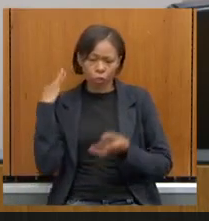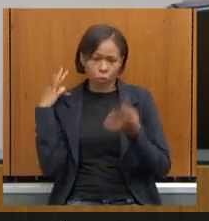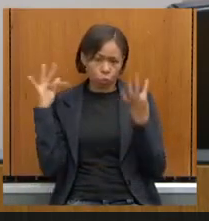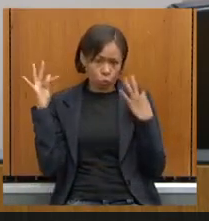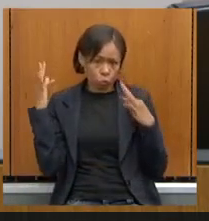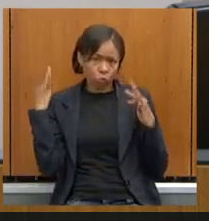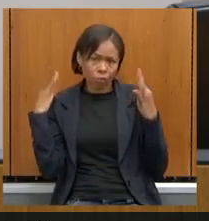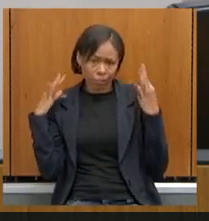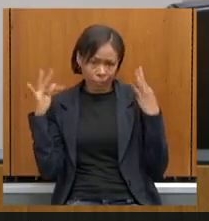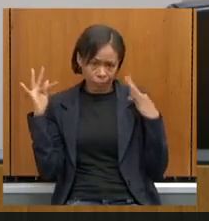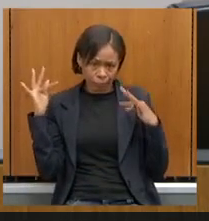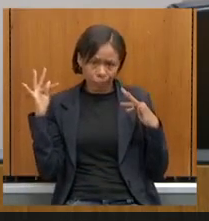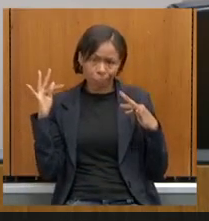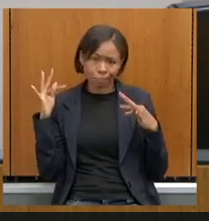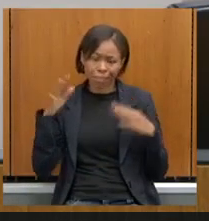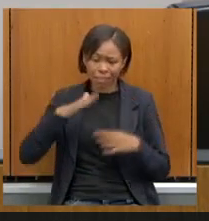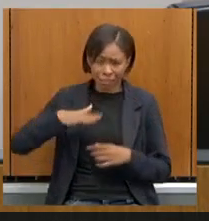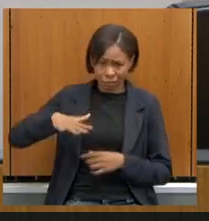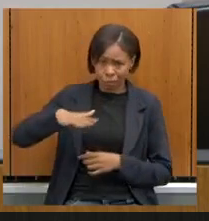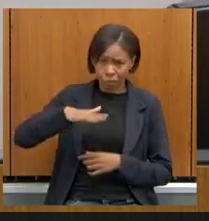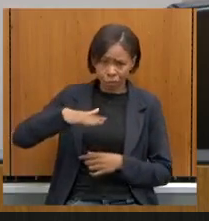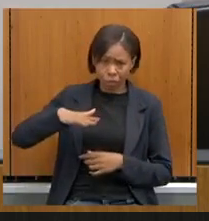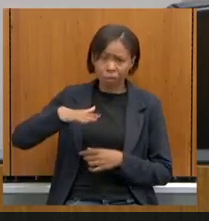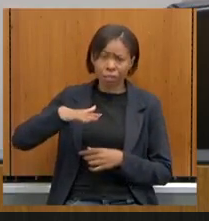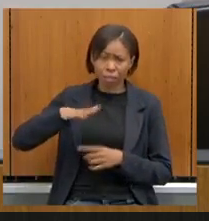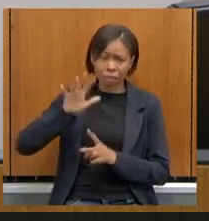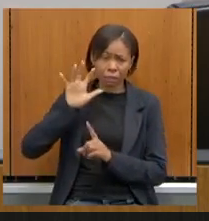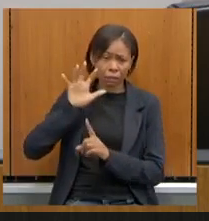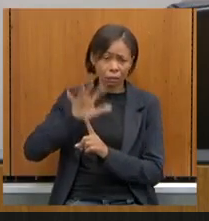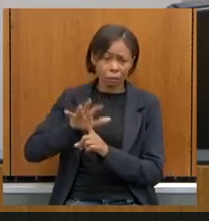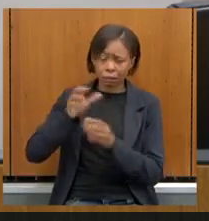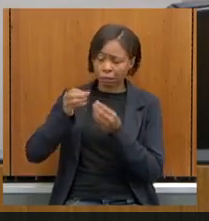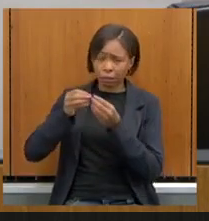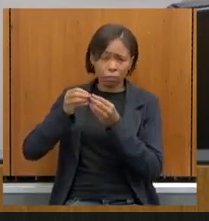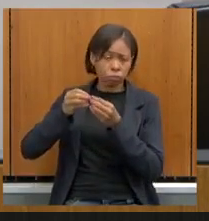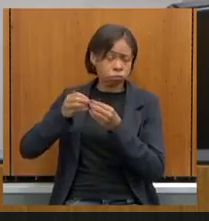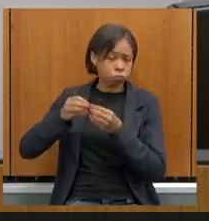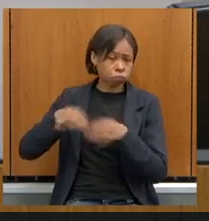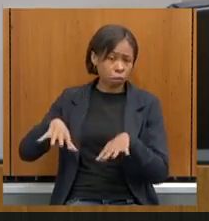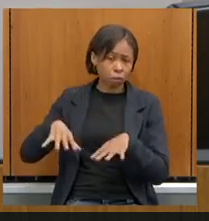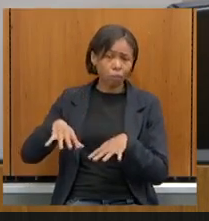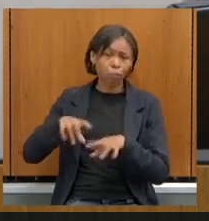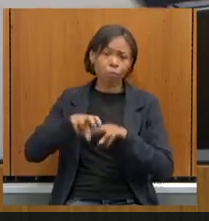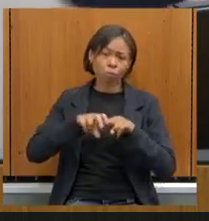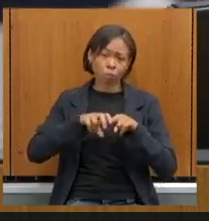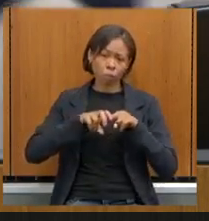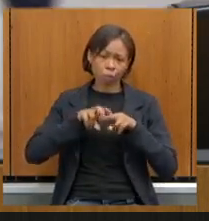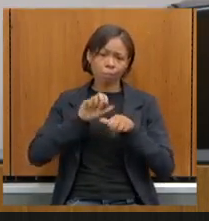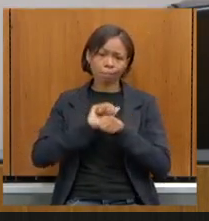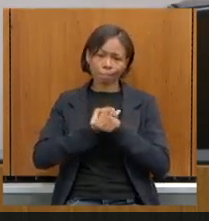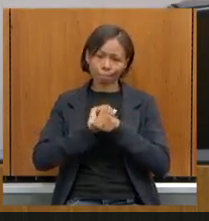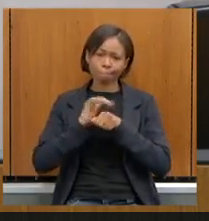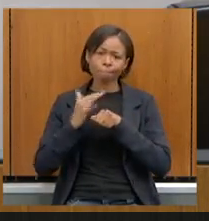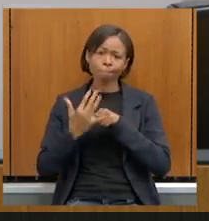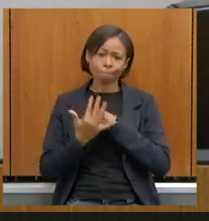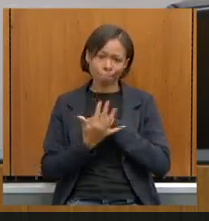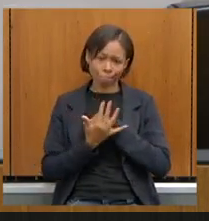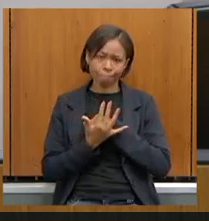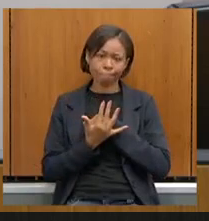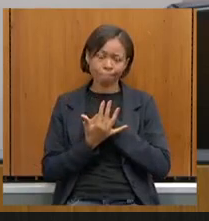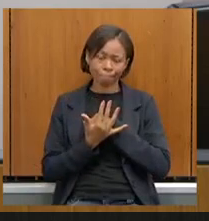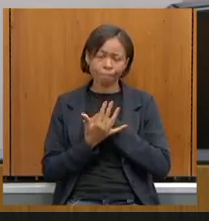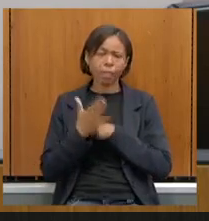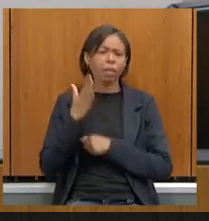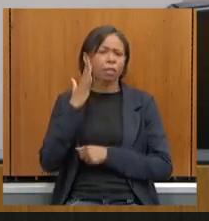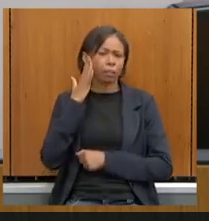atingidos diretamente e primeiramente com esta pandemia. E sabemos